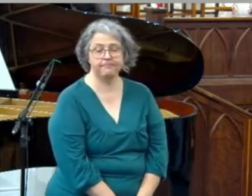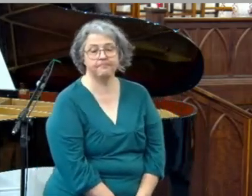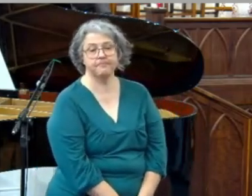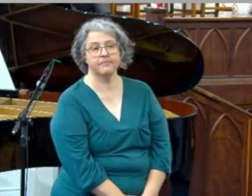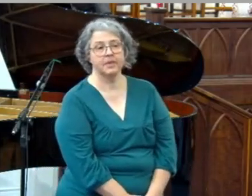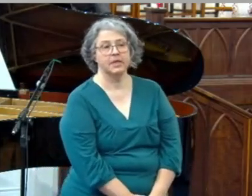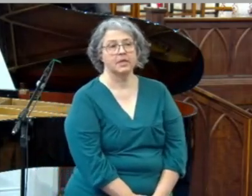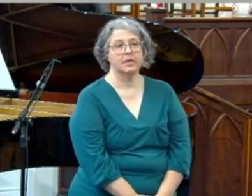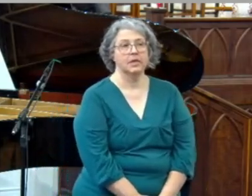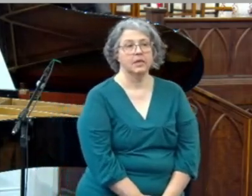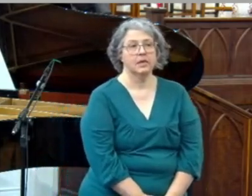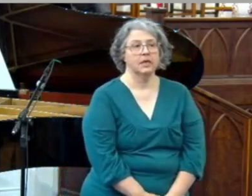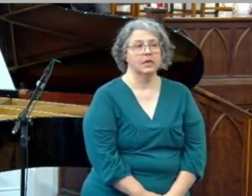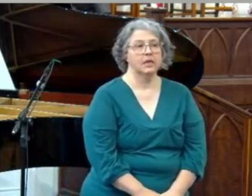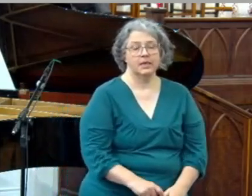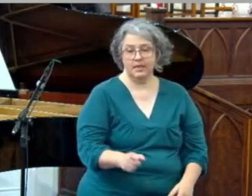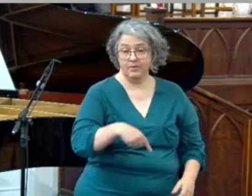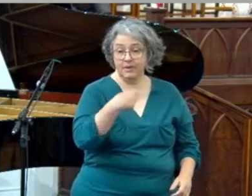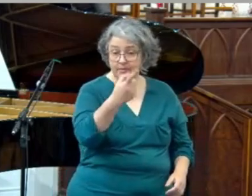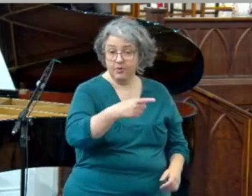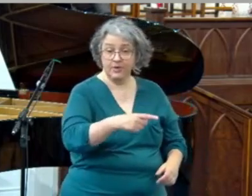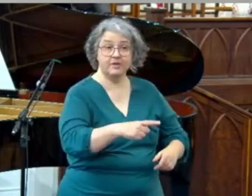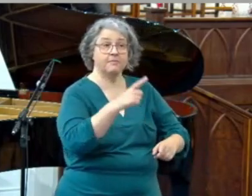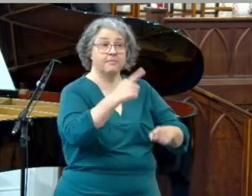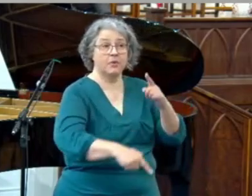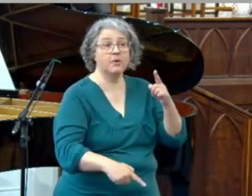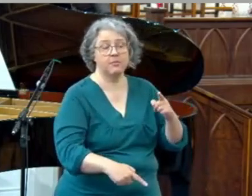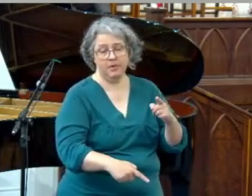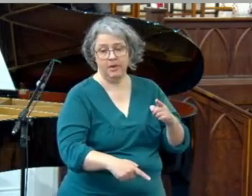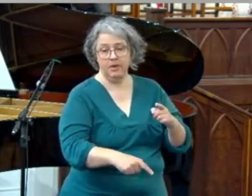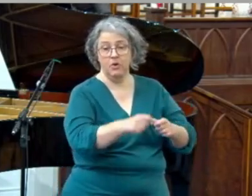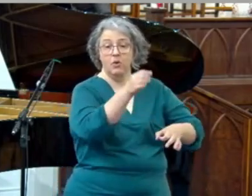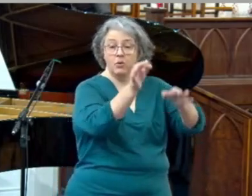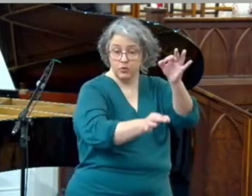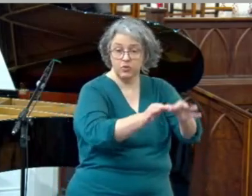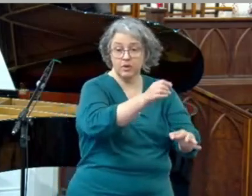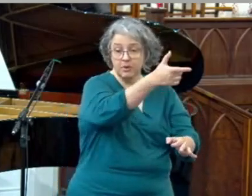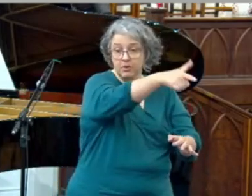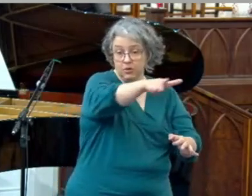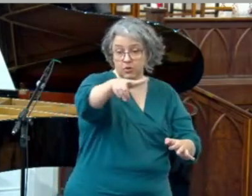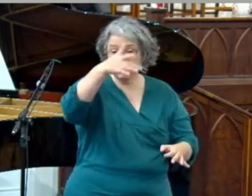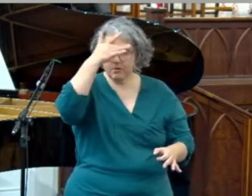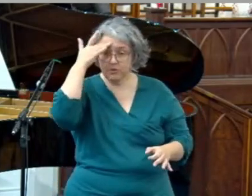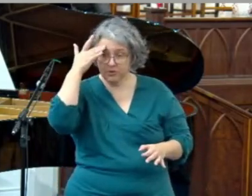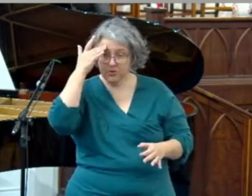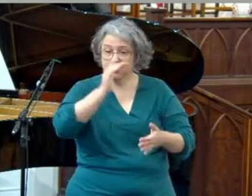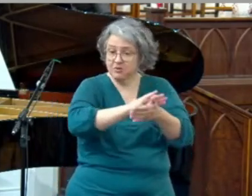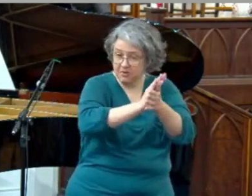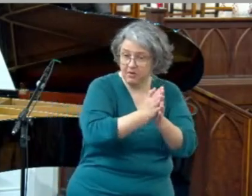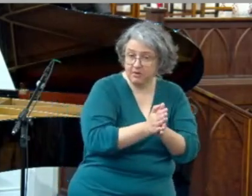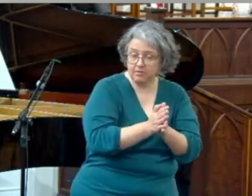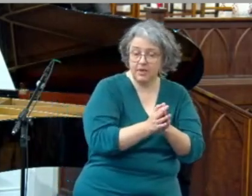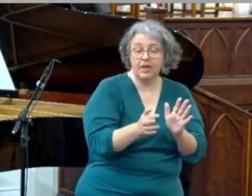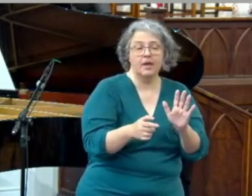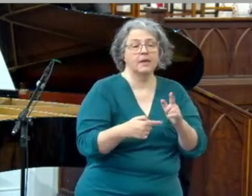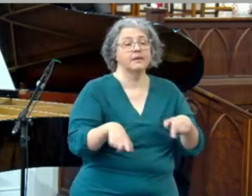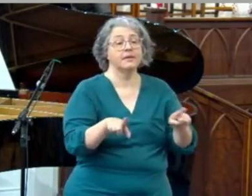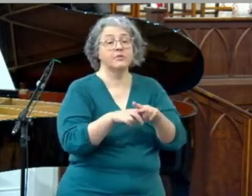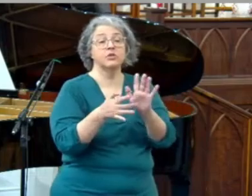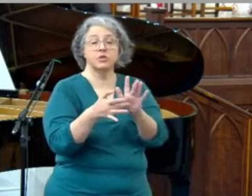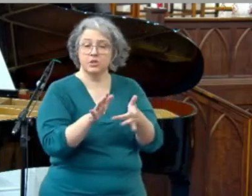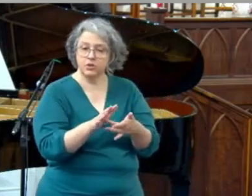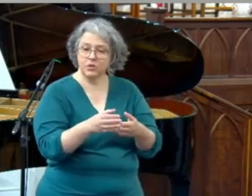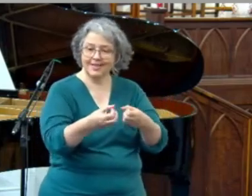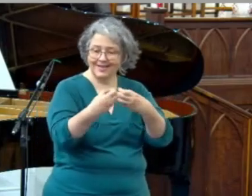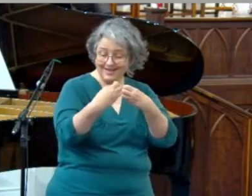É interessante que depois de proibir o julgamento condenativo e destrutivo nos versículos de 1 a 5, Jesus agora